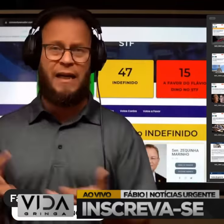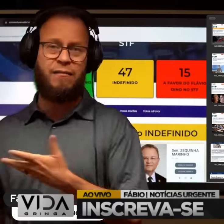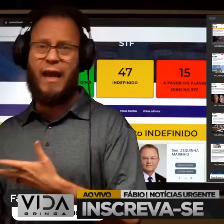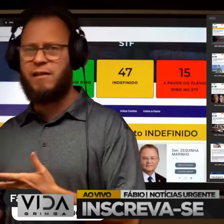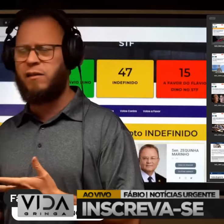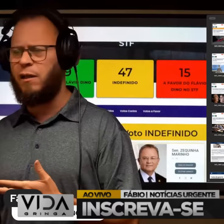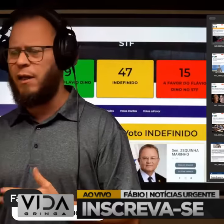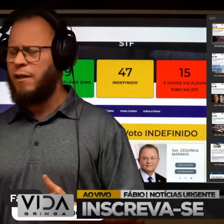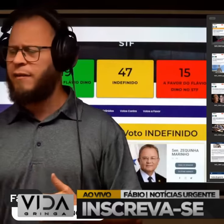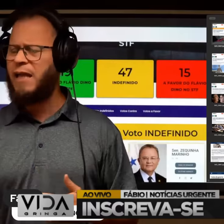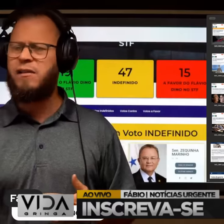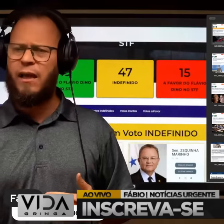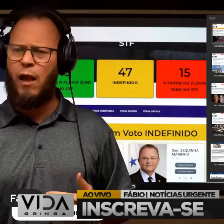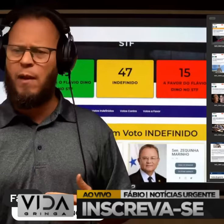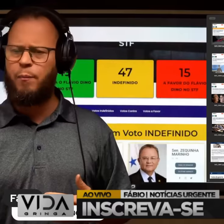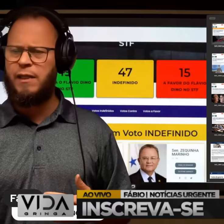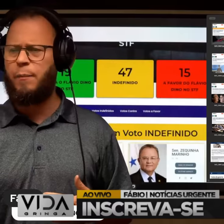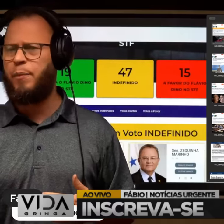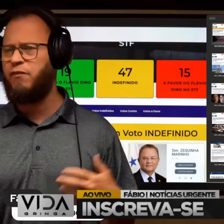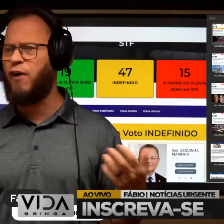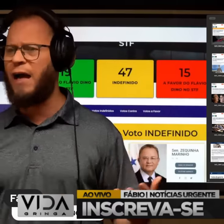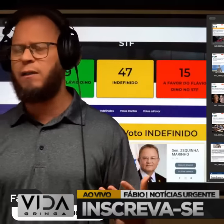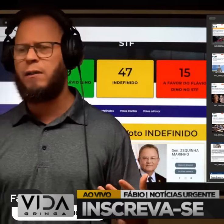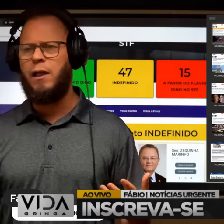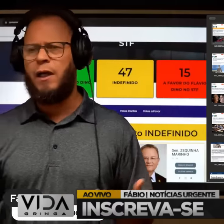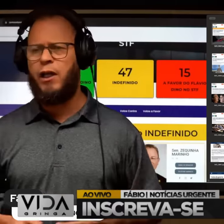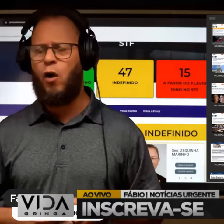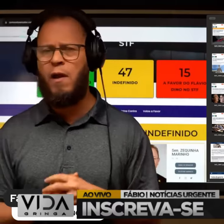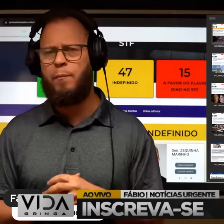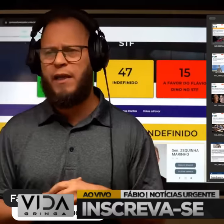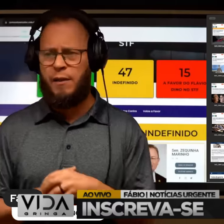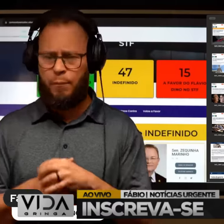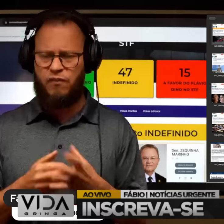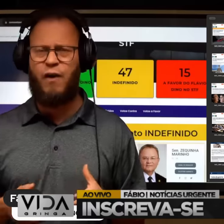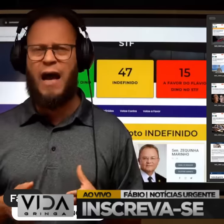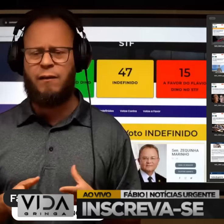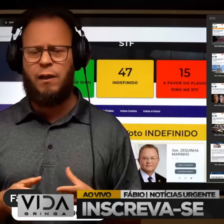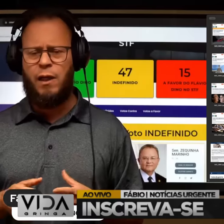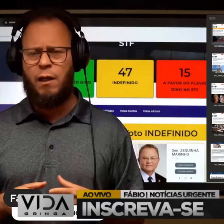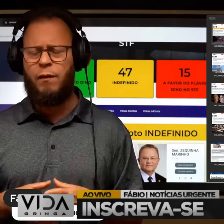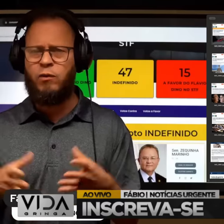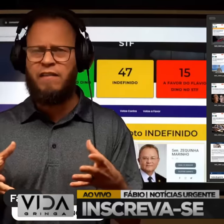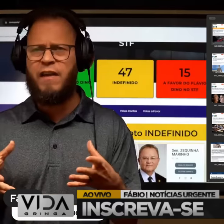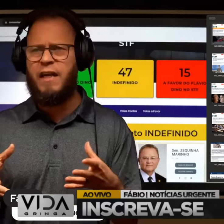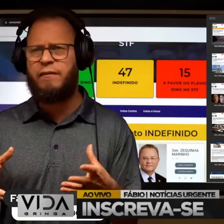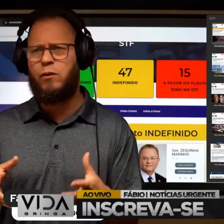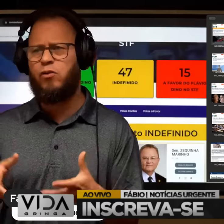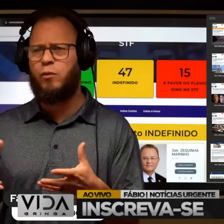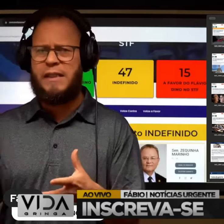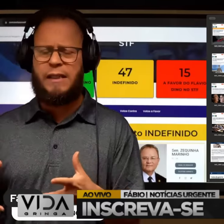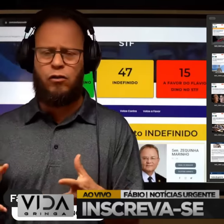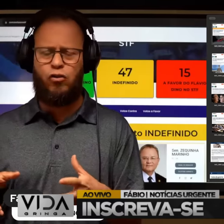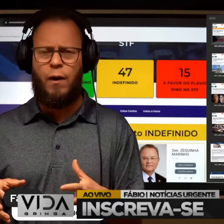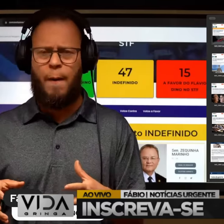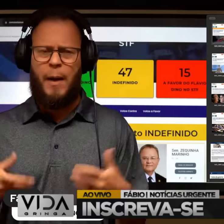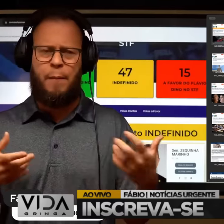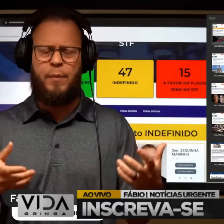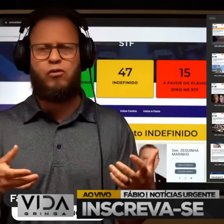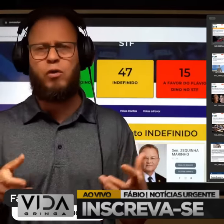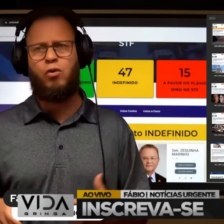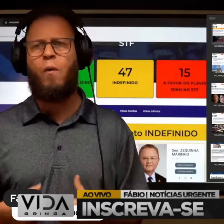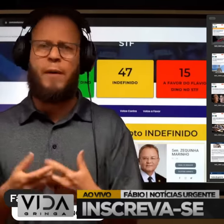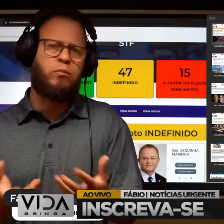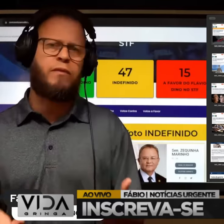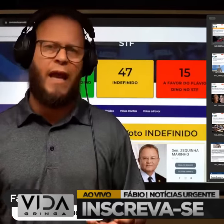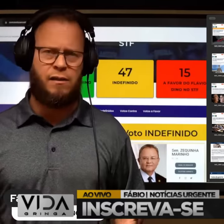para a Tesla. Tesla é uma empresa privada e, como uma empresa privada, não deveria ter um subsídio para